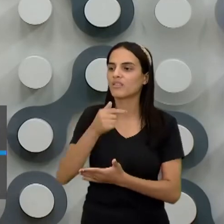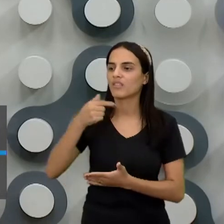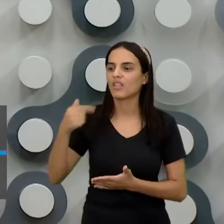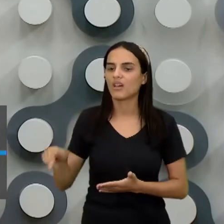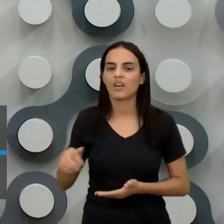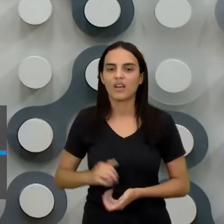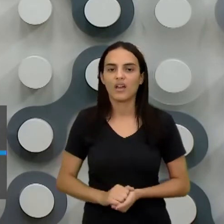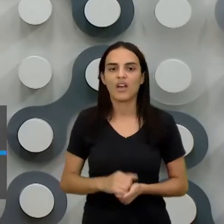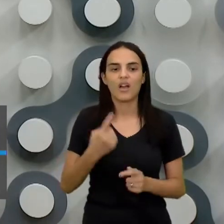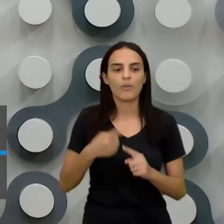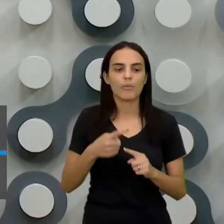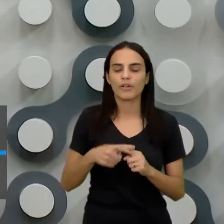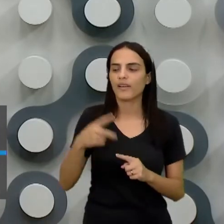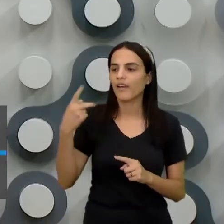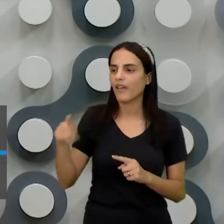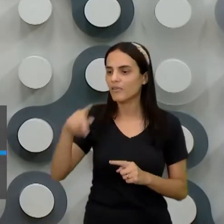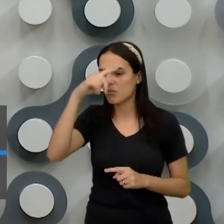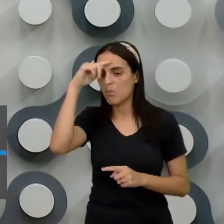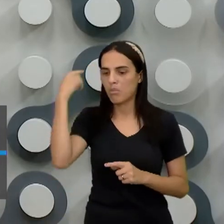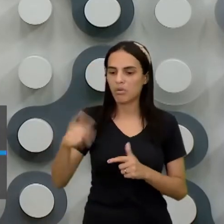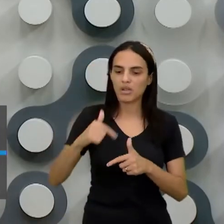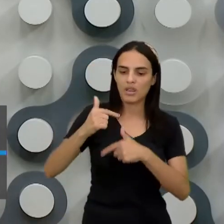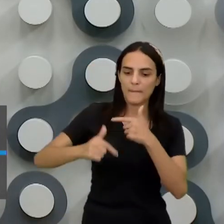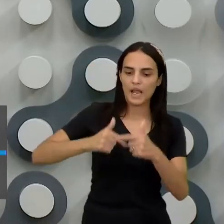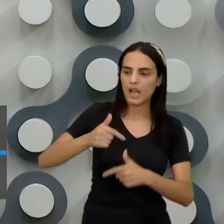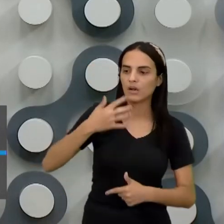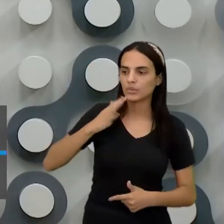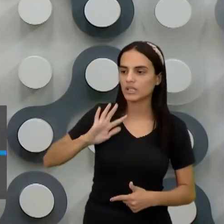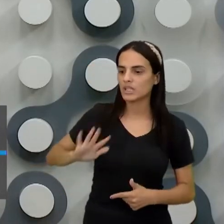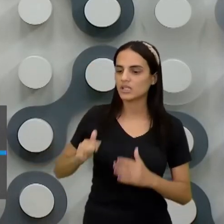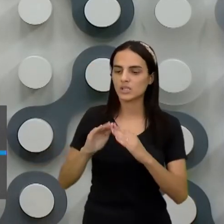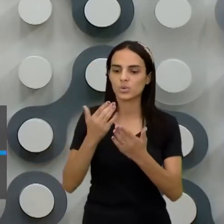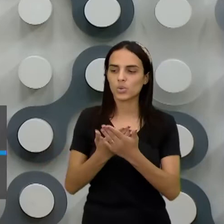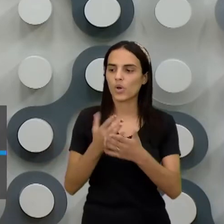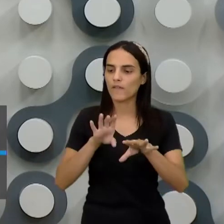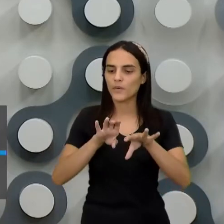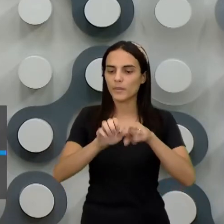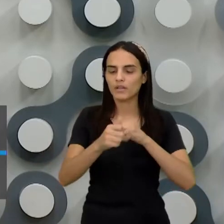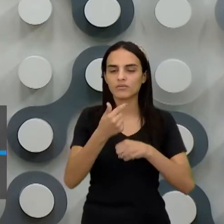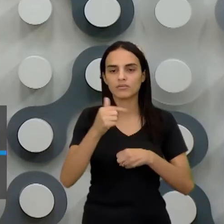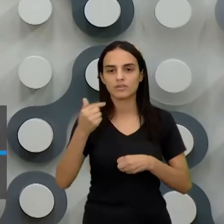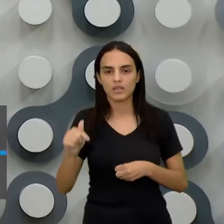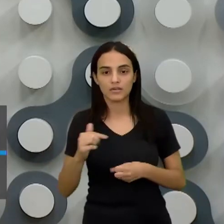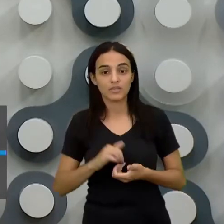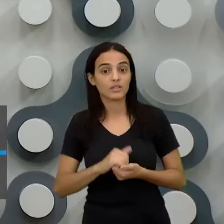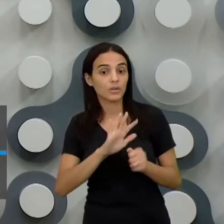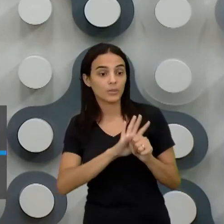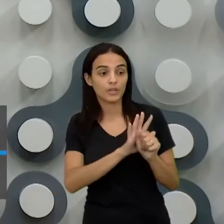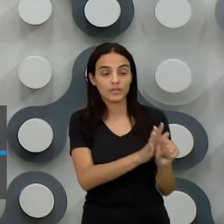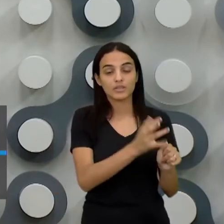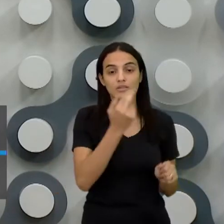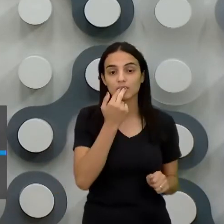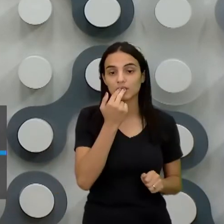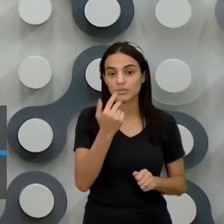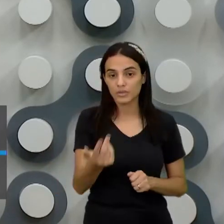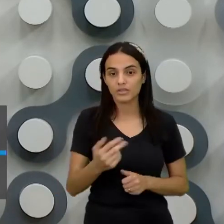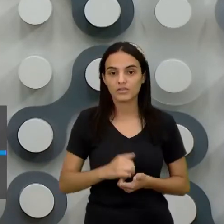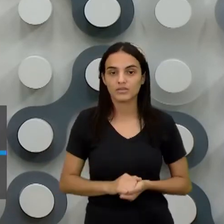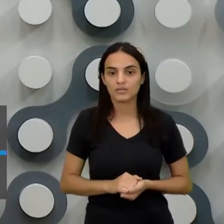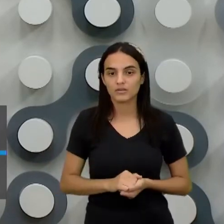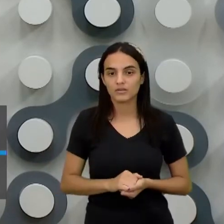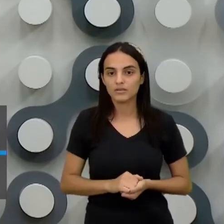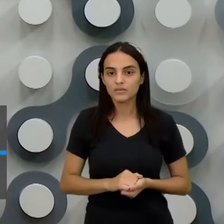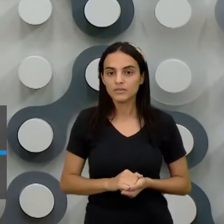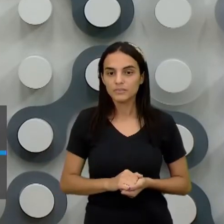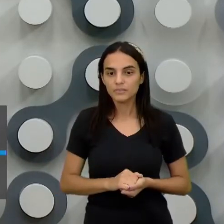teve que trabalhar durante a infância toda. Ele fala assim... Então, observem como o preconceito linguístico não é tão comentado, né? E, ao